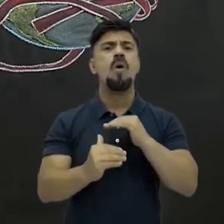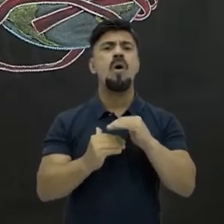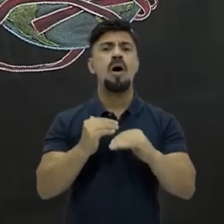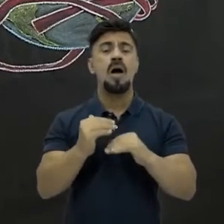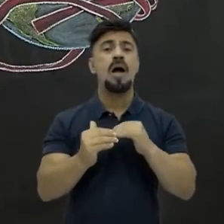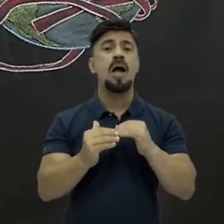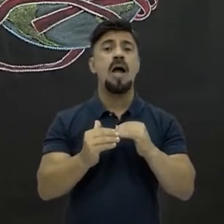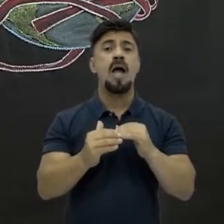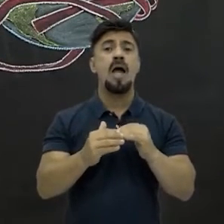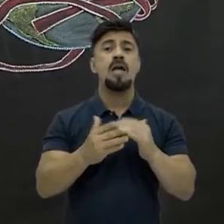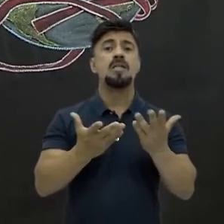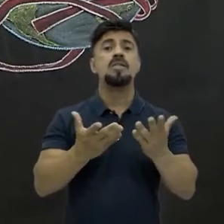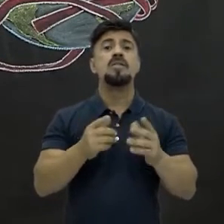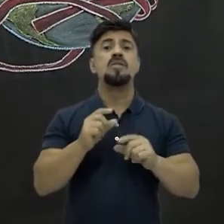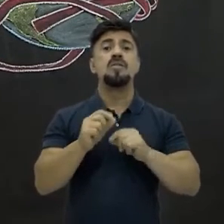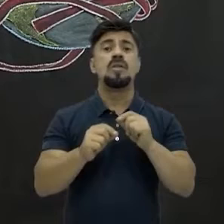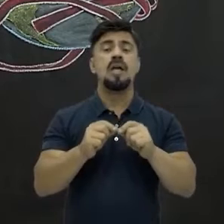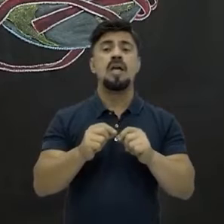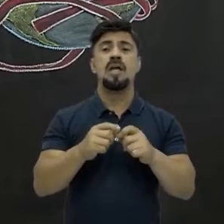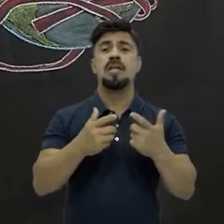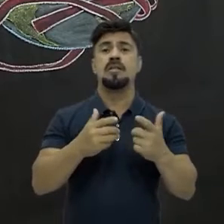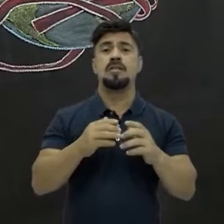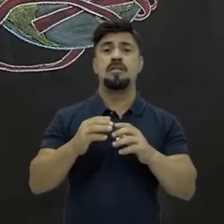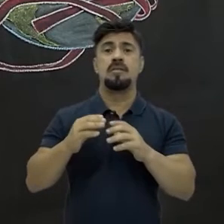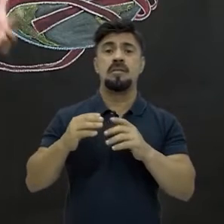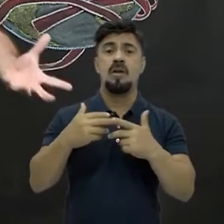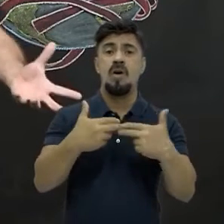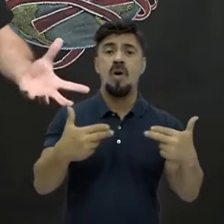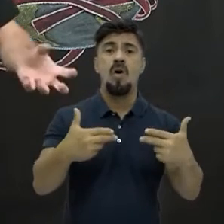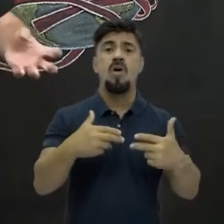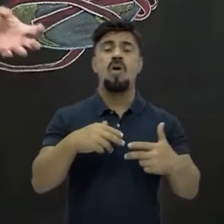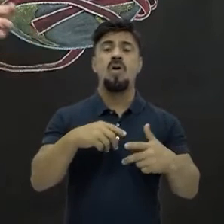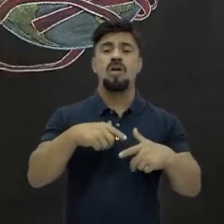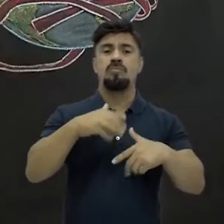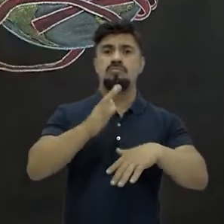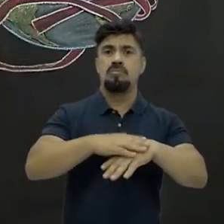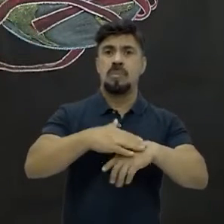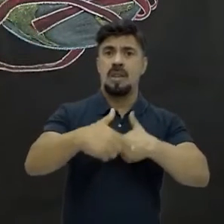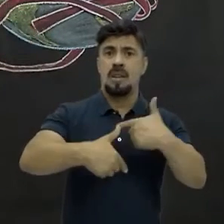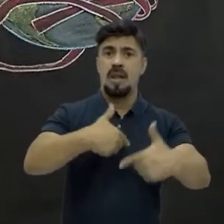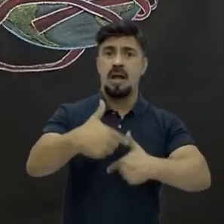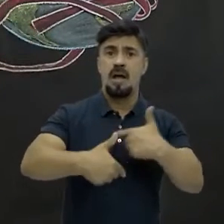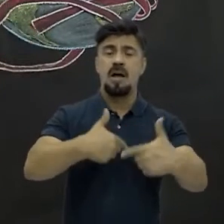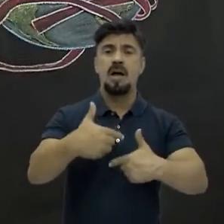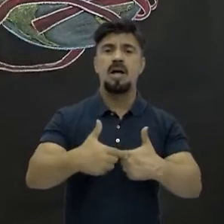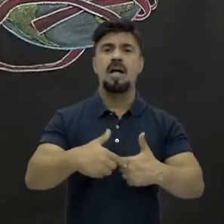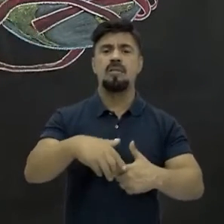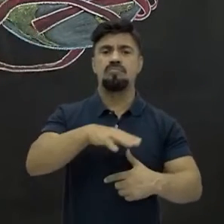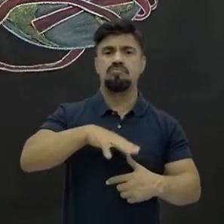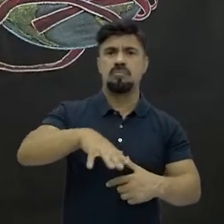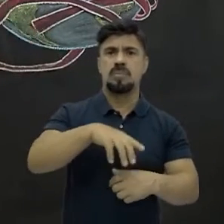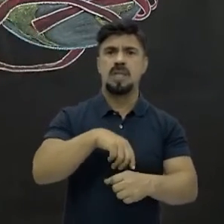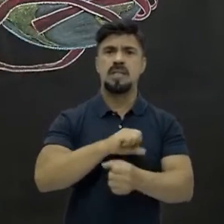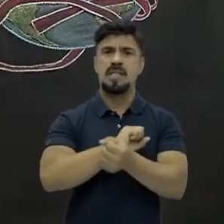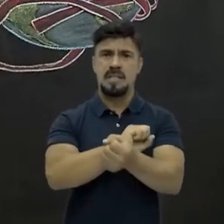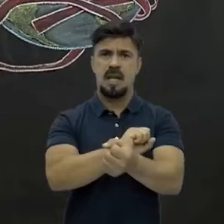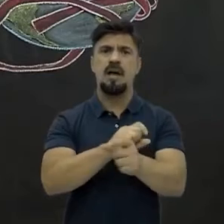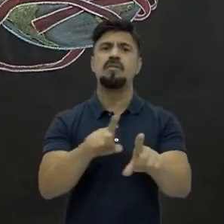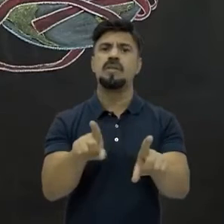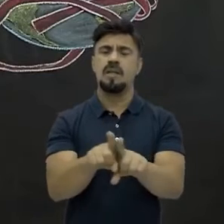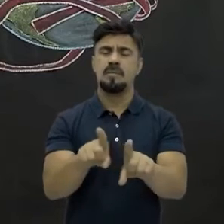colonização exploratória, agroexportadora, monocultora, grandes aristocratas e escravocratas